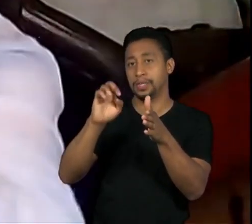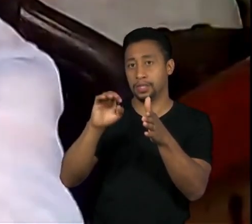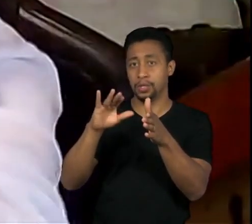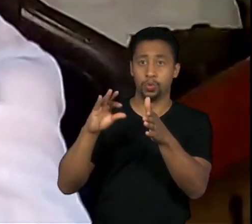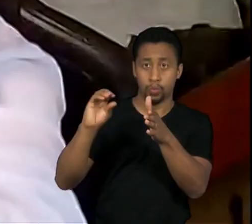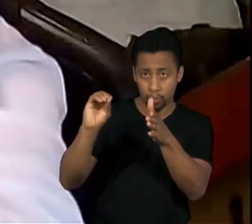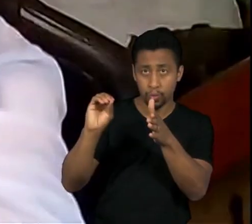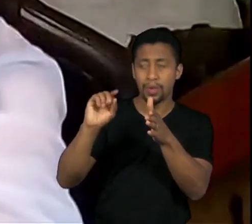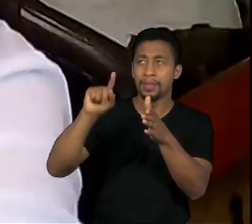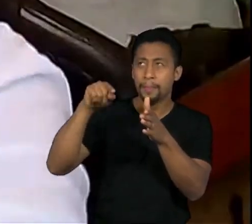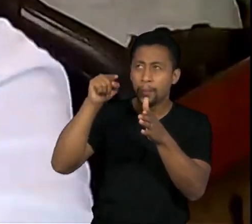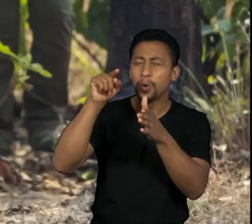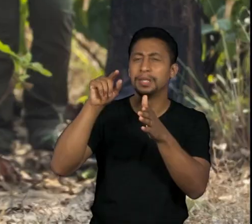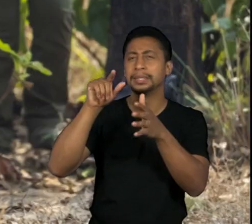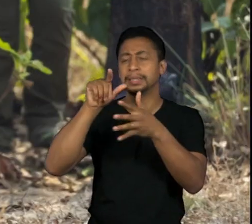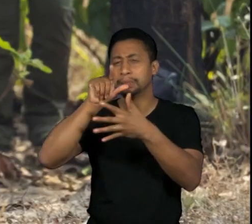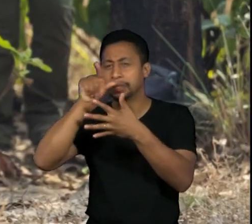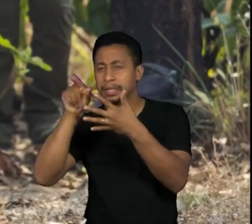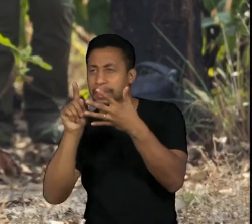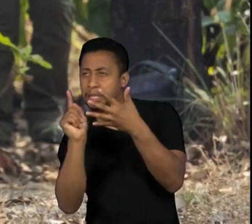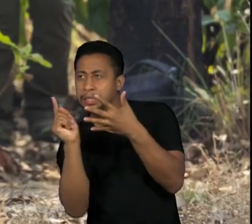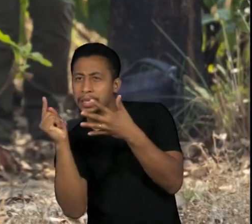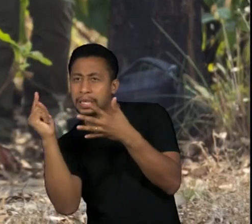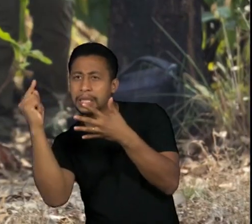Mata Atlântica na costa.